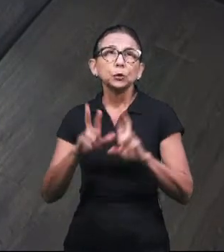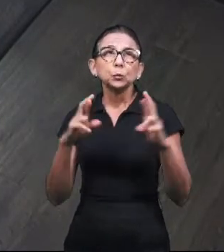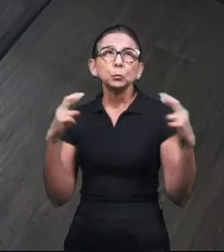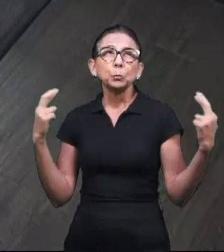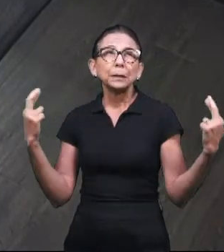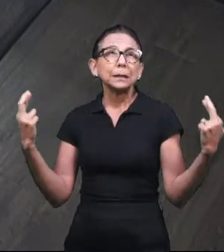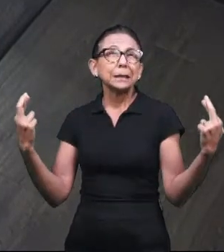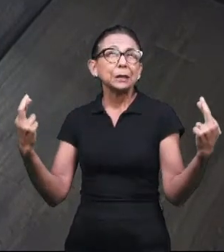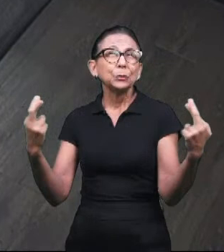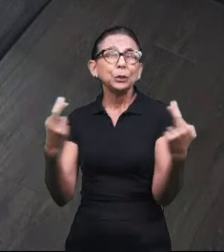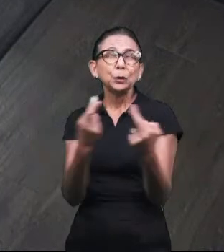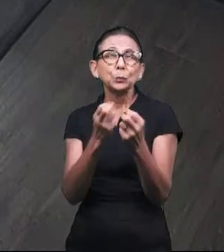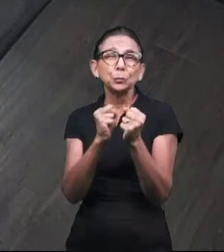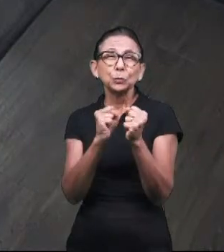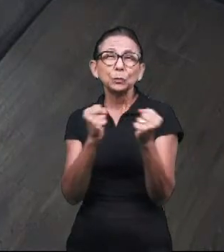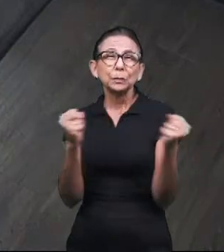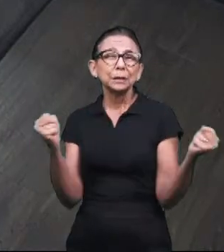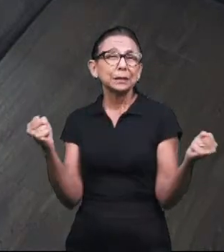150